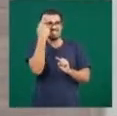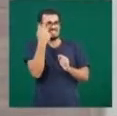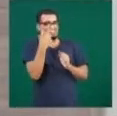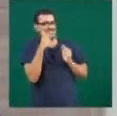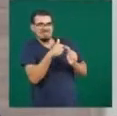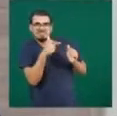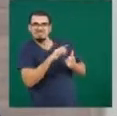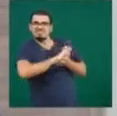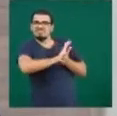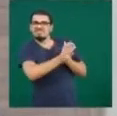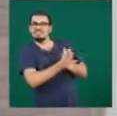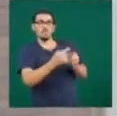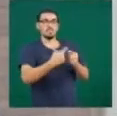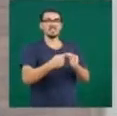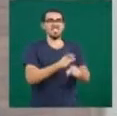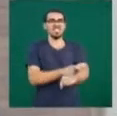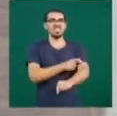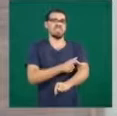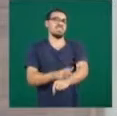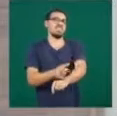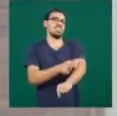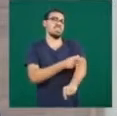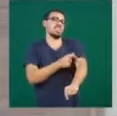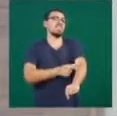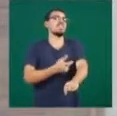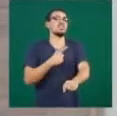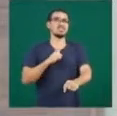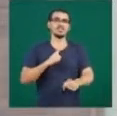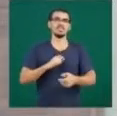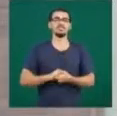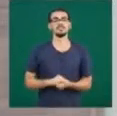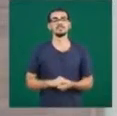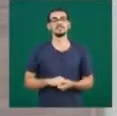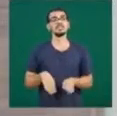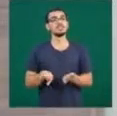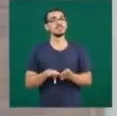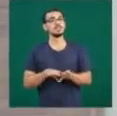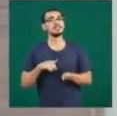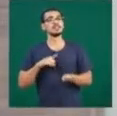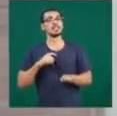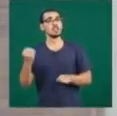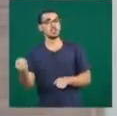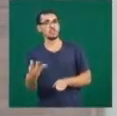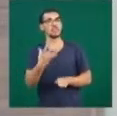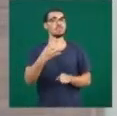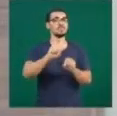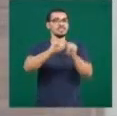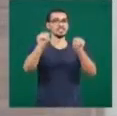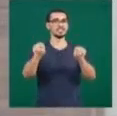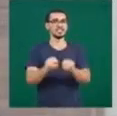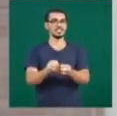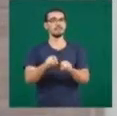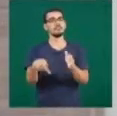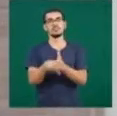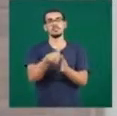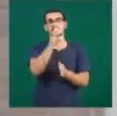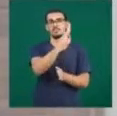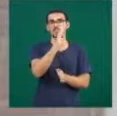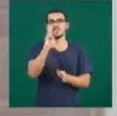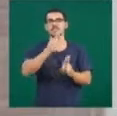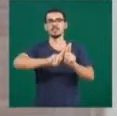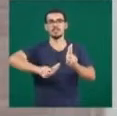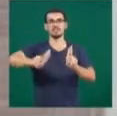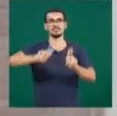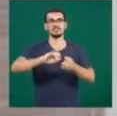em função dos sintomas na pele. E mais, novo sistema eletrônico de acesso aos livros tem facilitado o atendimento aos alunos nas bibliotecas